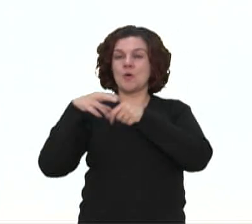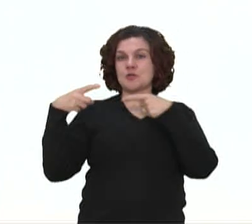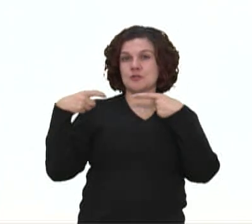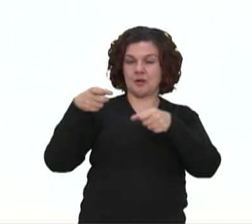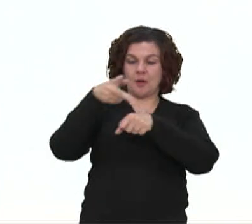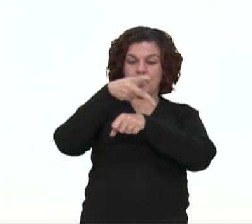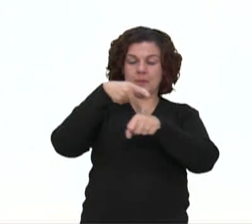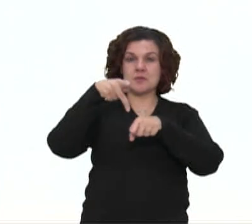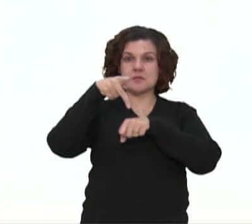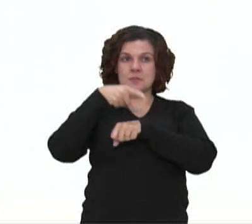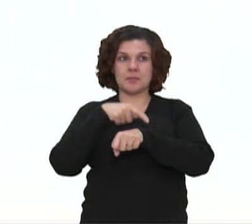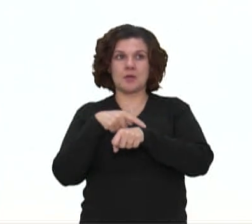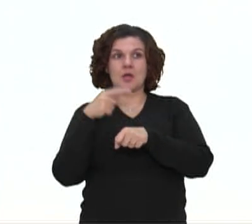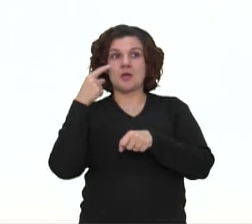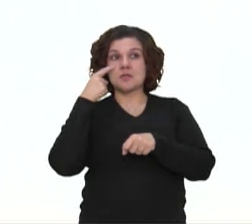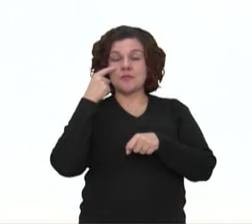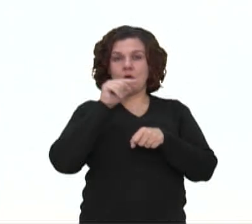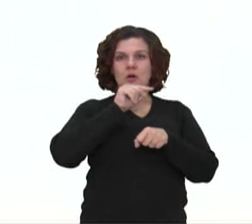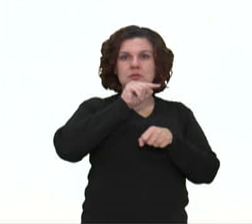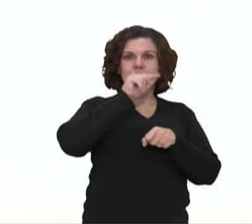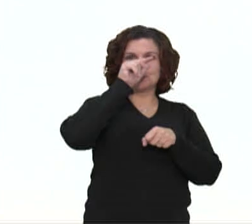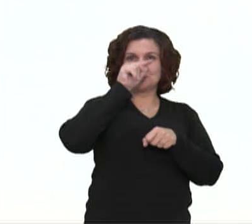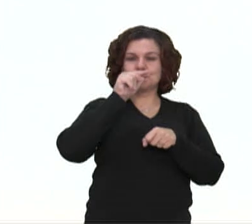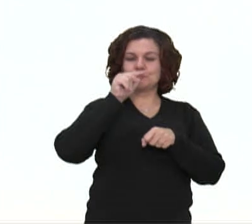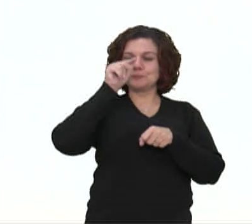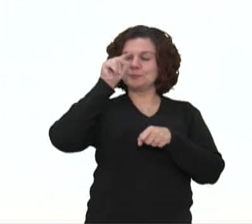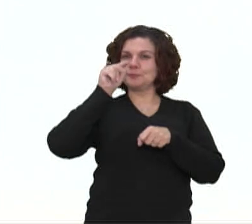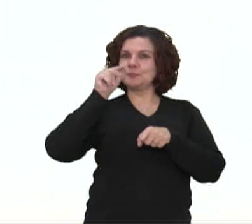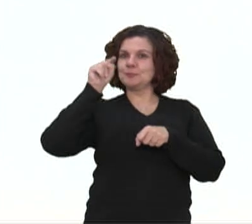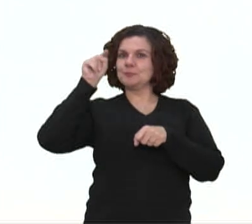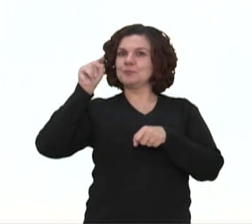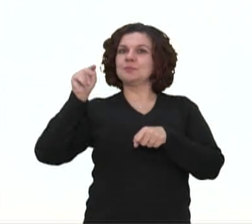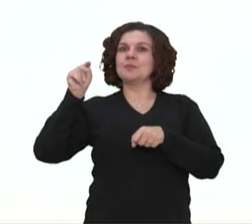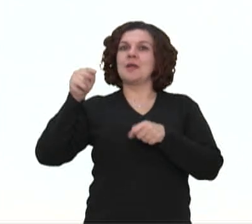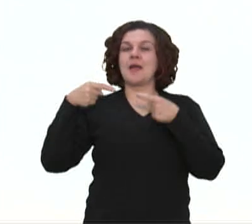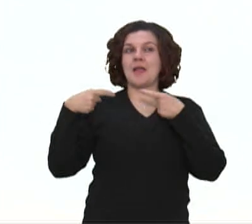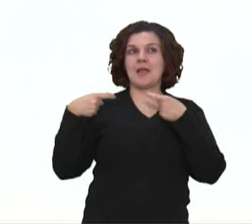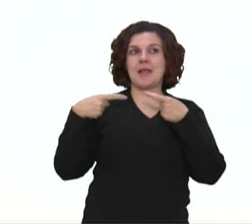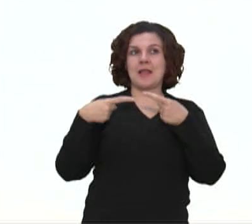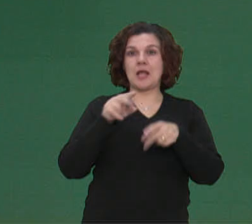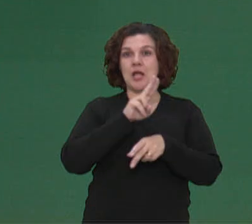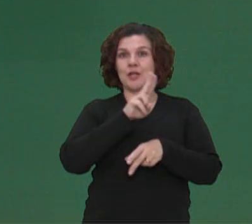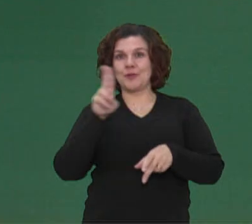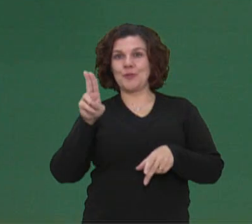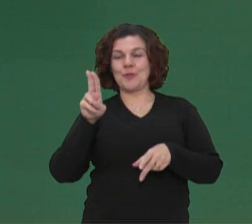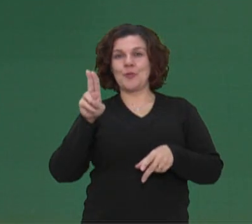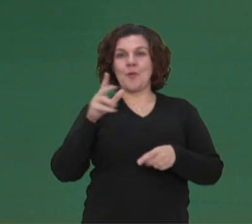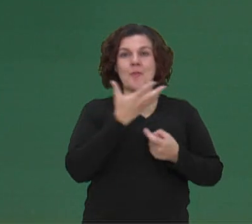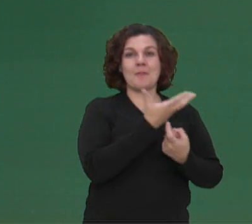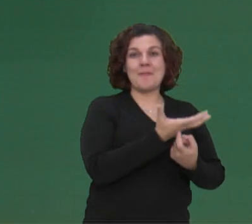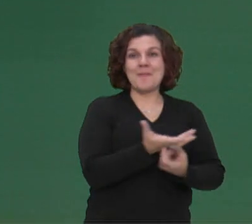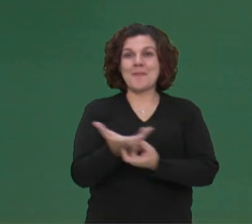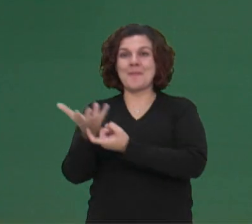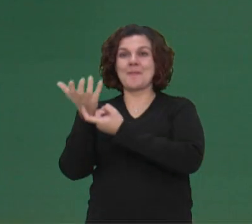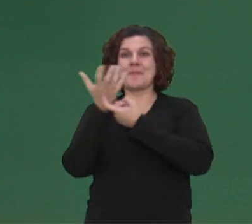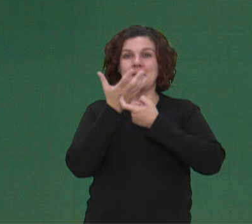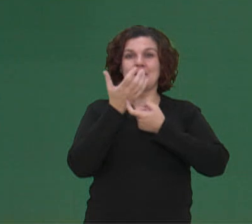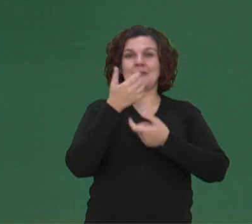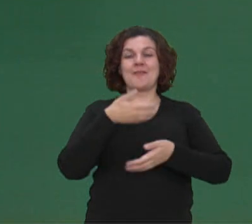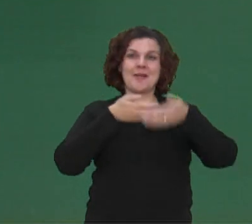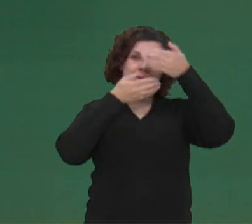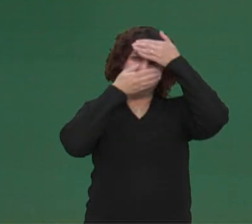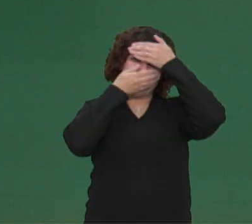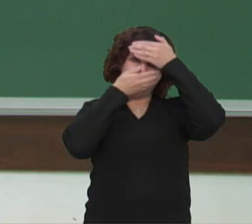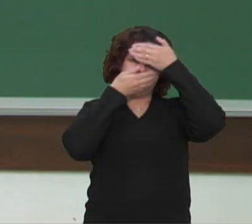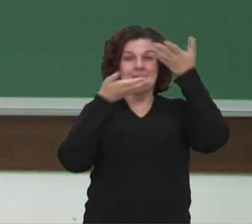nações. E aí ele separa aqui, ó, esse espaço, que é a tal da Primavera Árabe, é o grupo